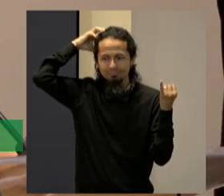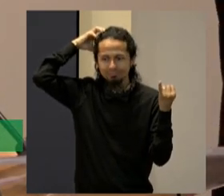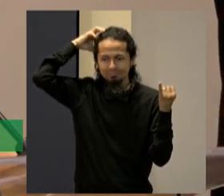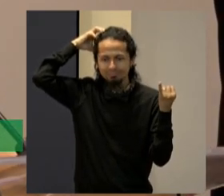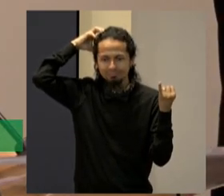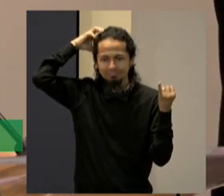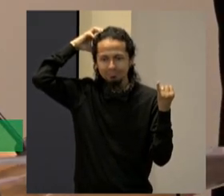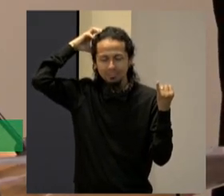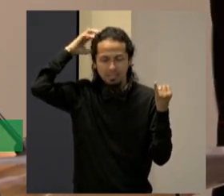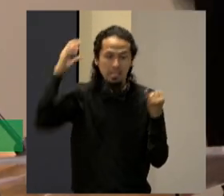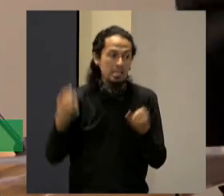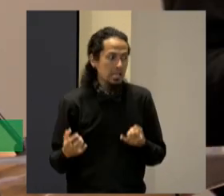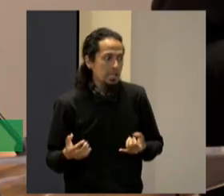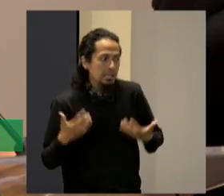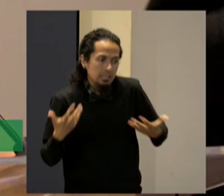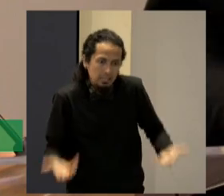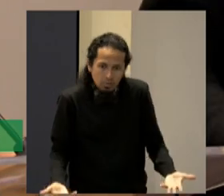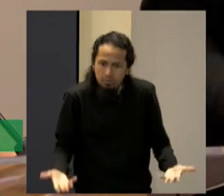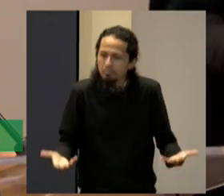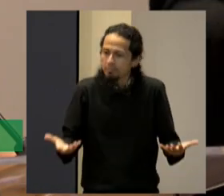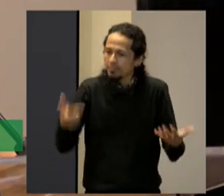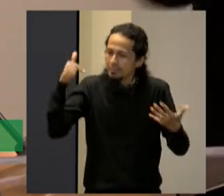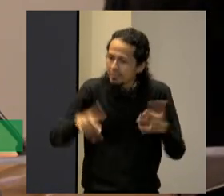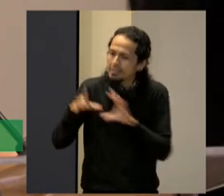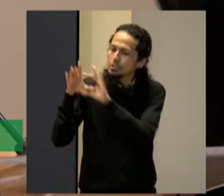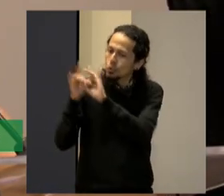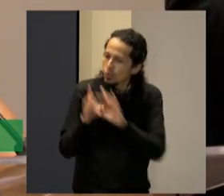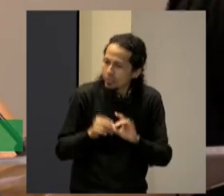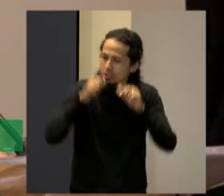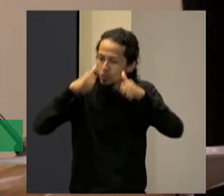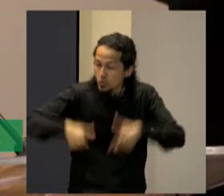é muito importante, já nesse contexto da ERER,